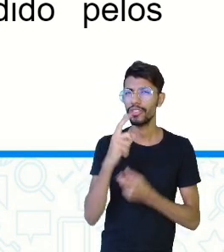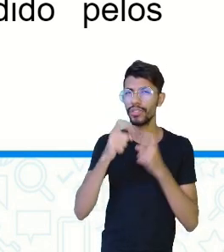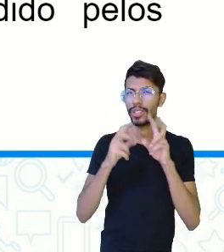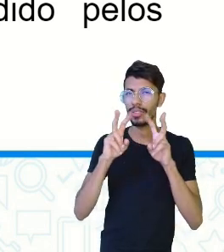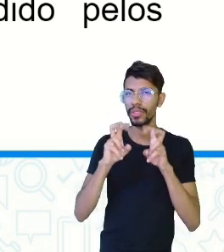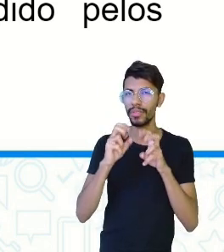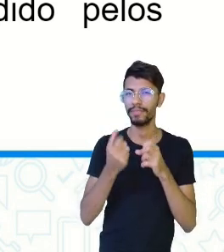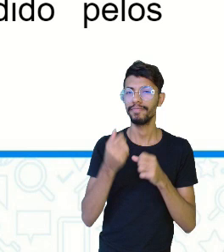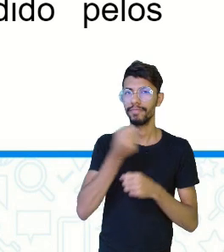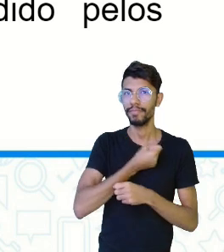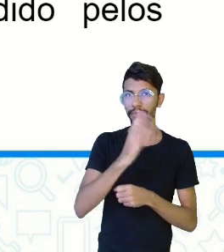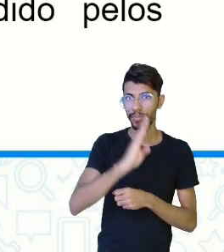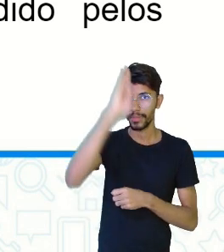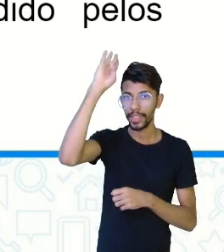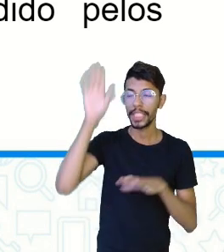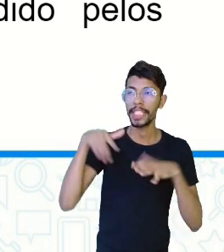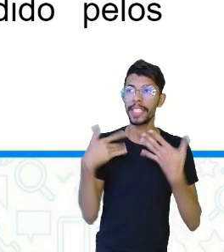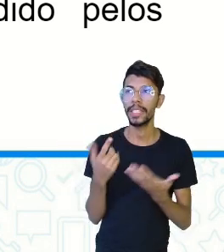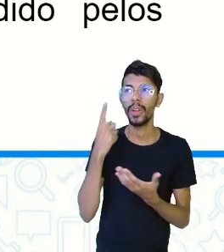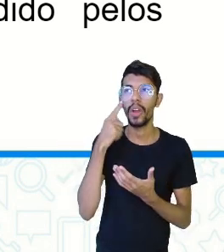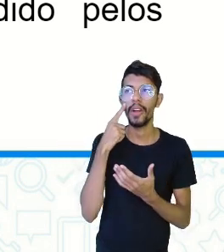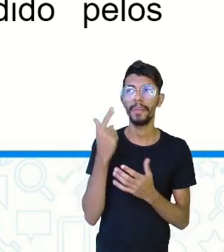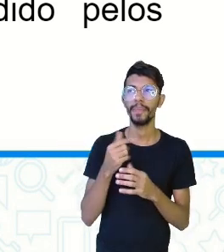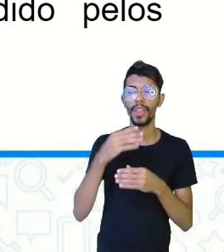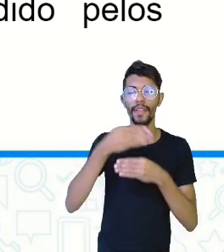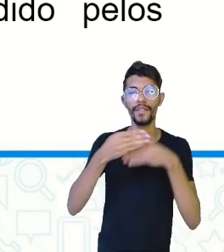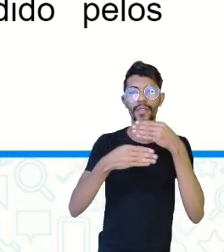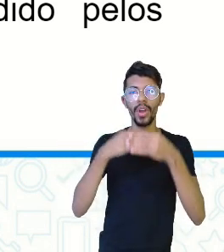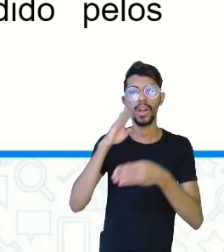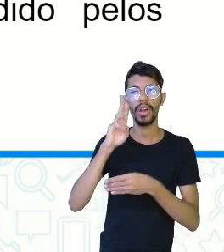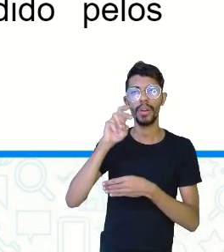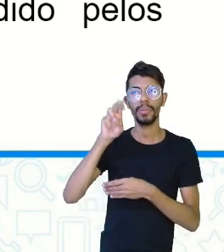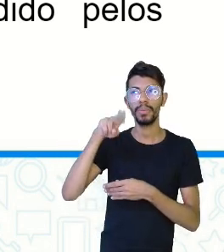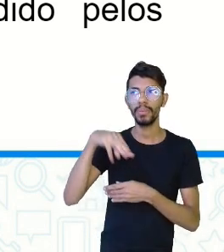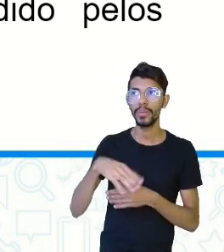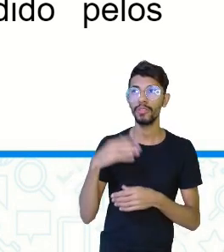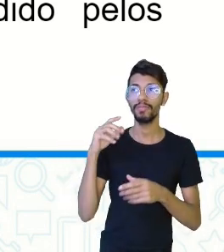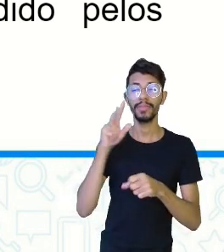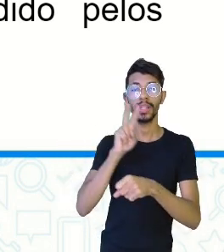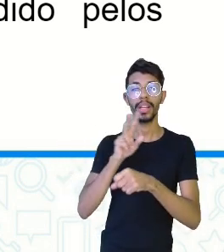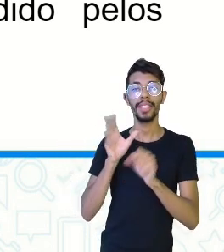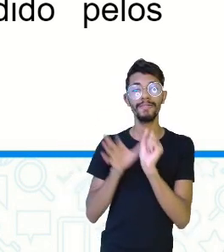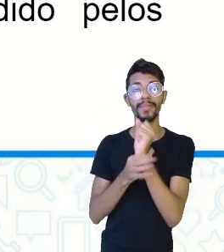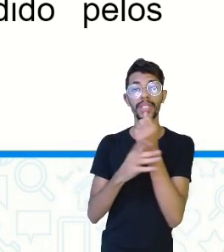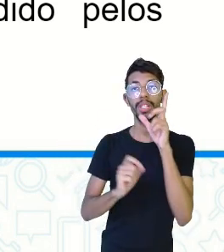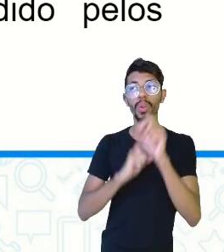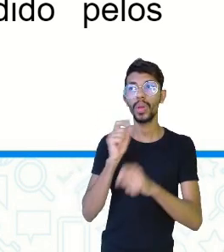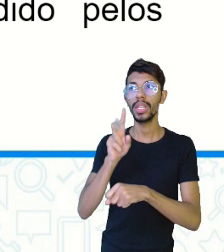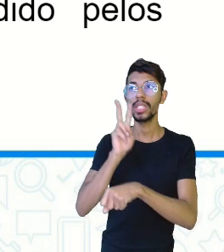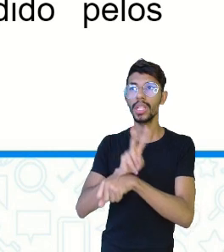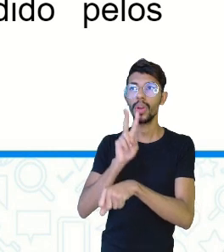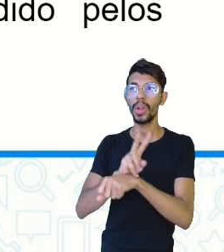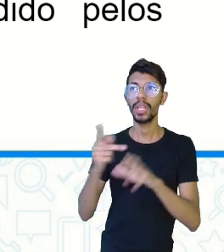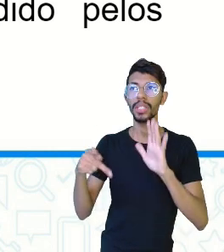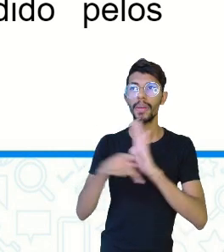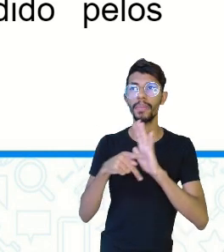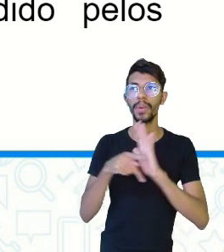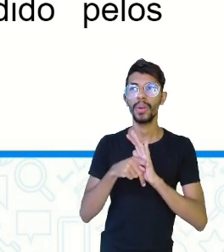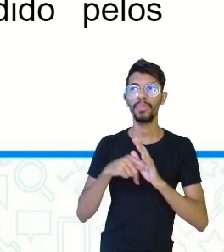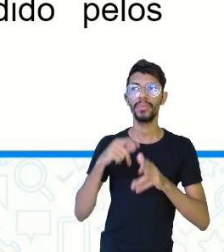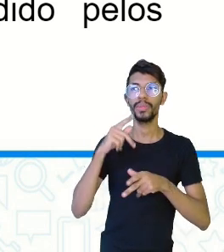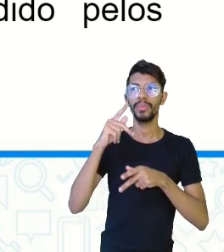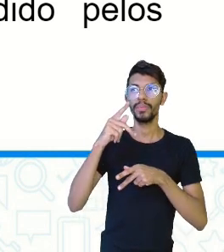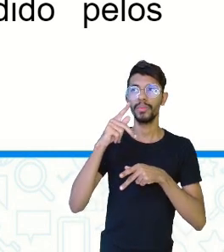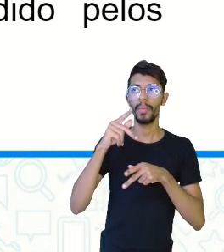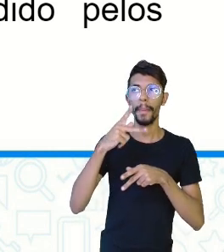O Forte do Brum garantia segurança e proteção ao porto e à população do Recife. Em 1629, em decorrência